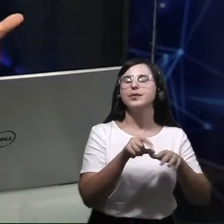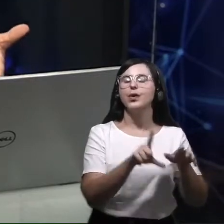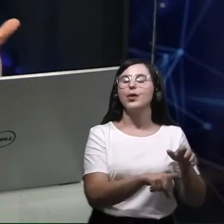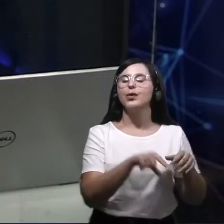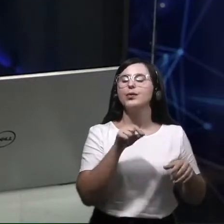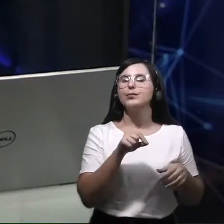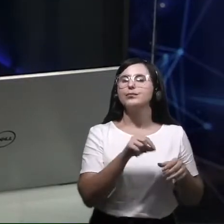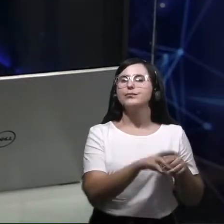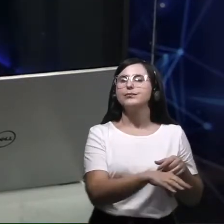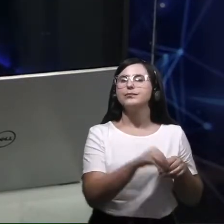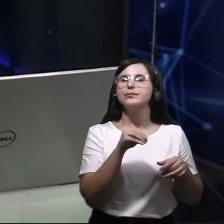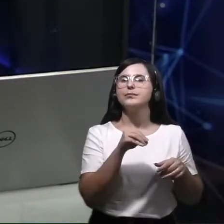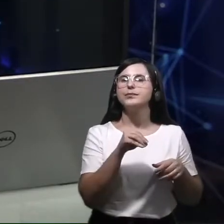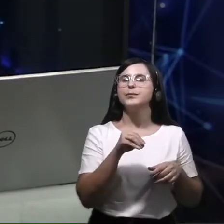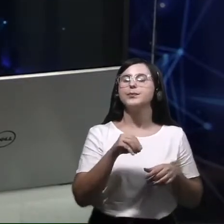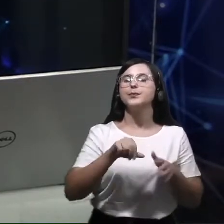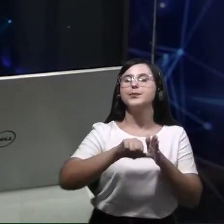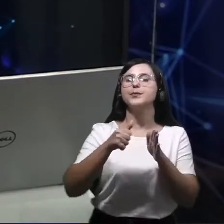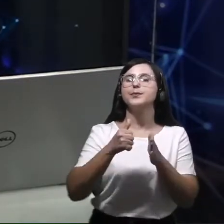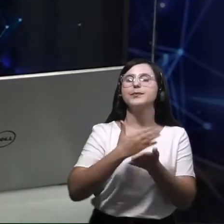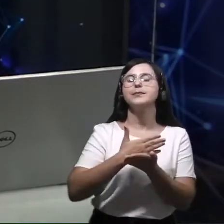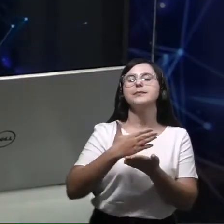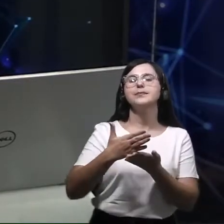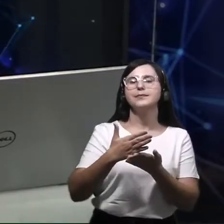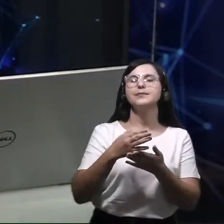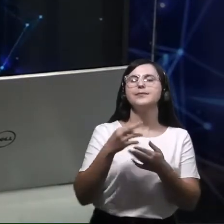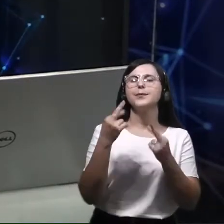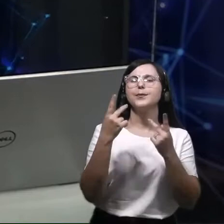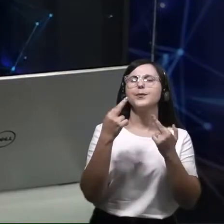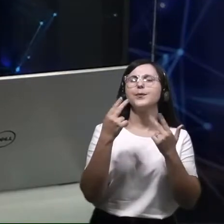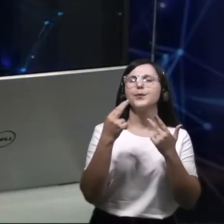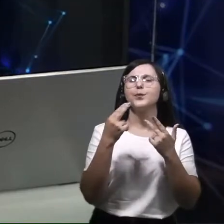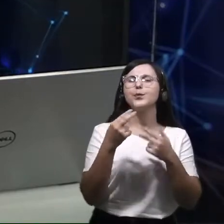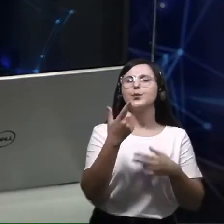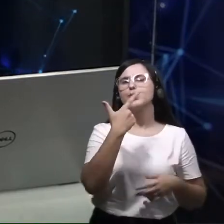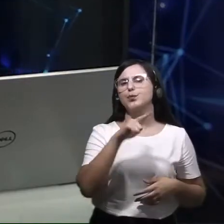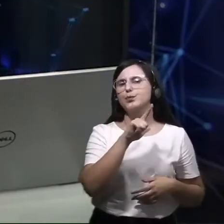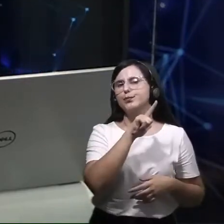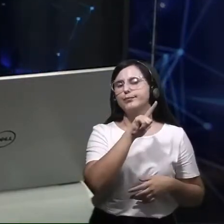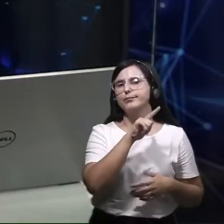começar esse giro, seguindo a mesma sequência do giro anterior que tivemos.